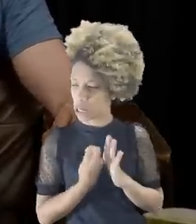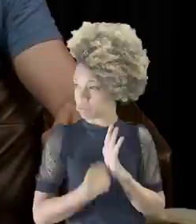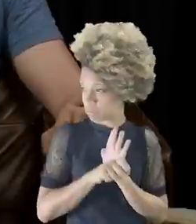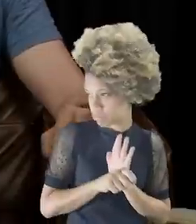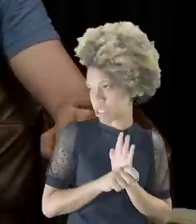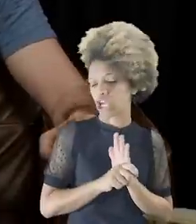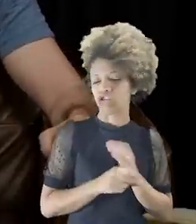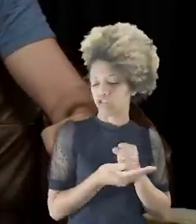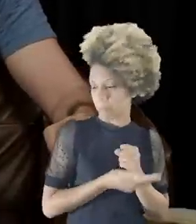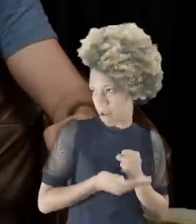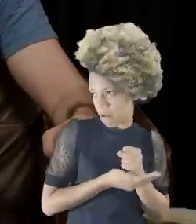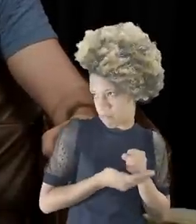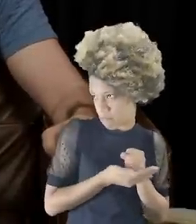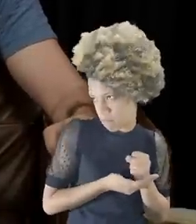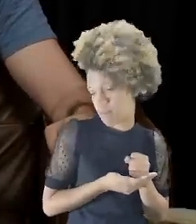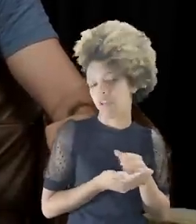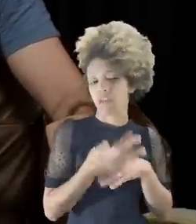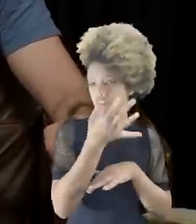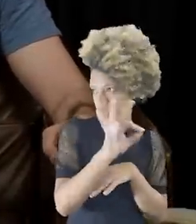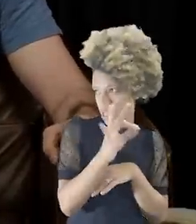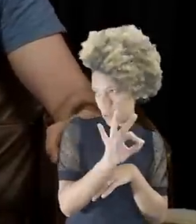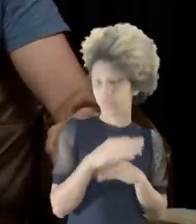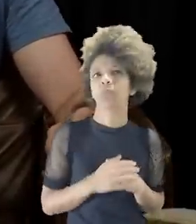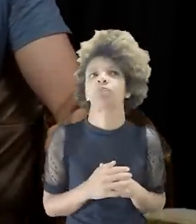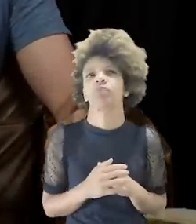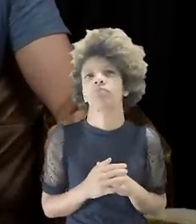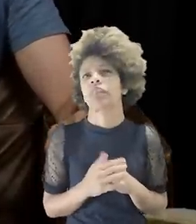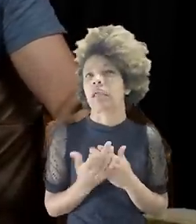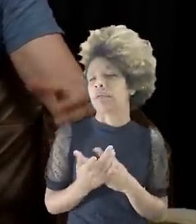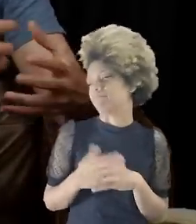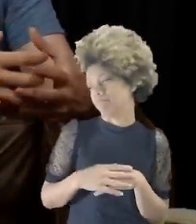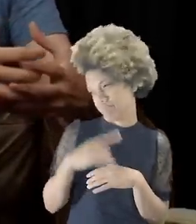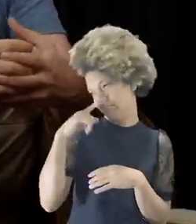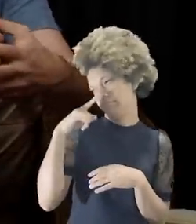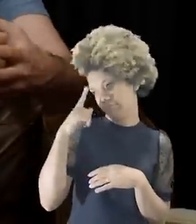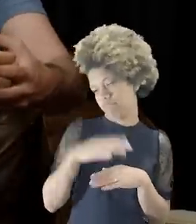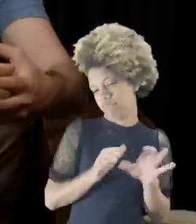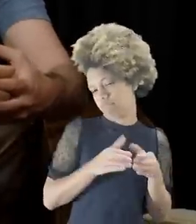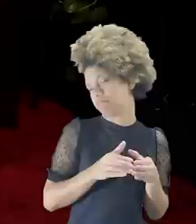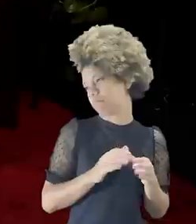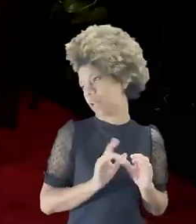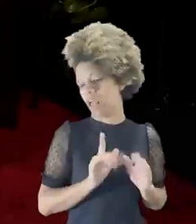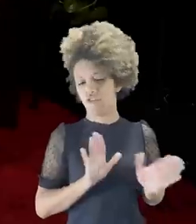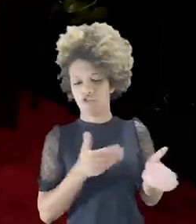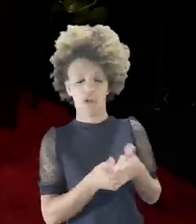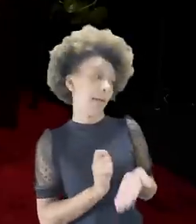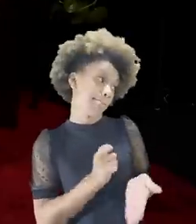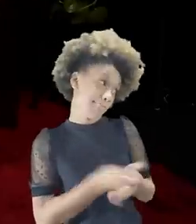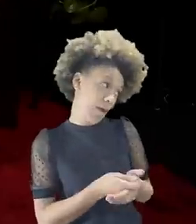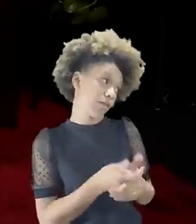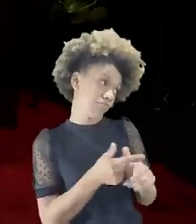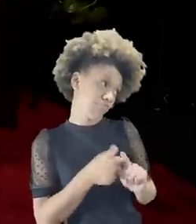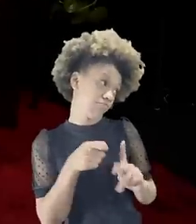times de categoria de base em campeonatos de Federação Eles são um pouco elitizado porque Clube é fechado é uma sociedade você paga uma mensalidade é